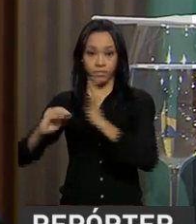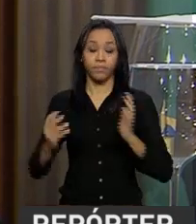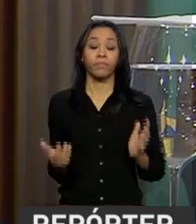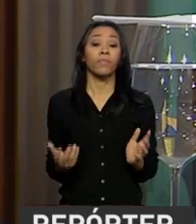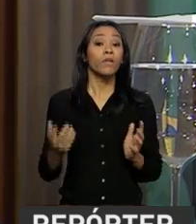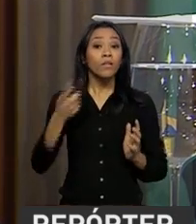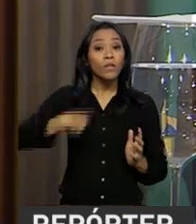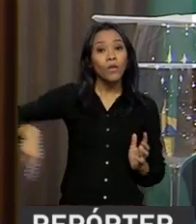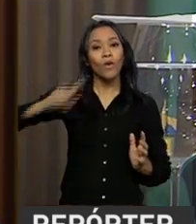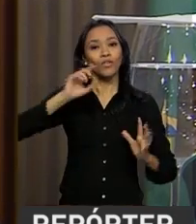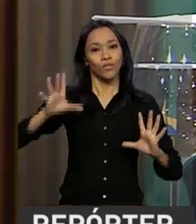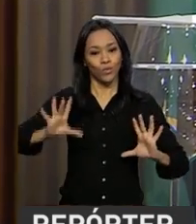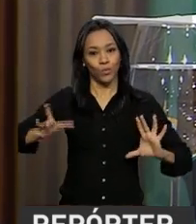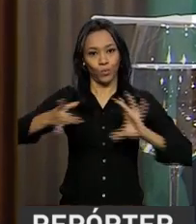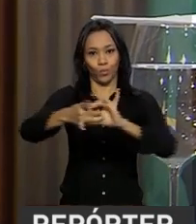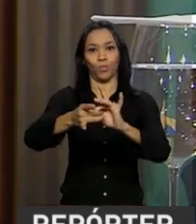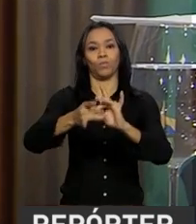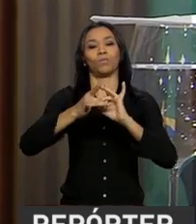estamos governando juntos.